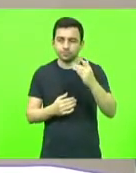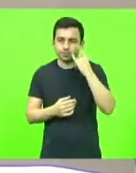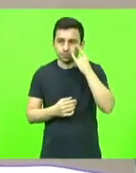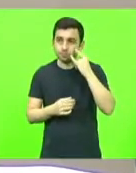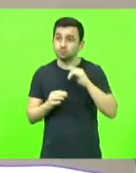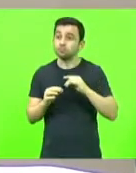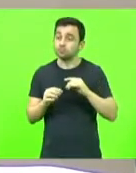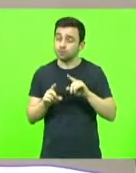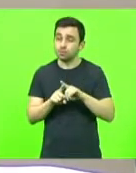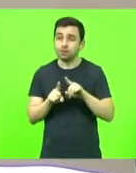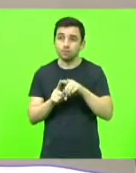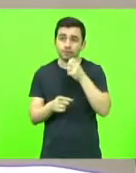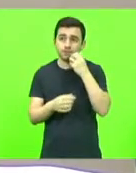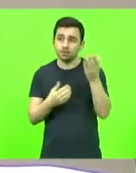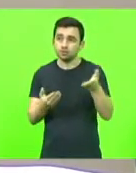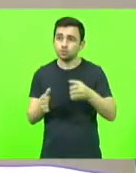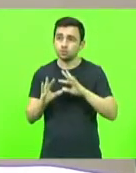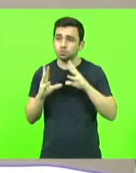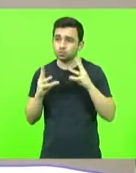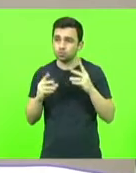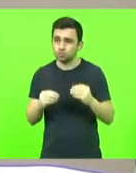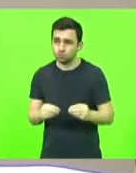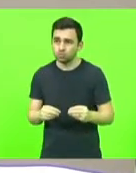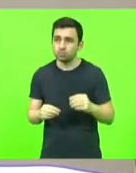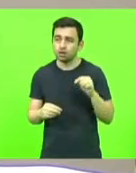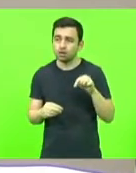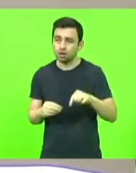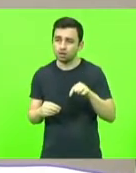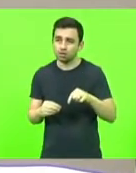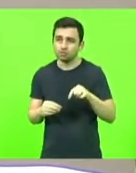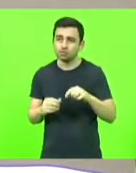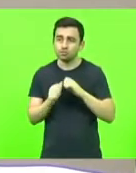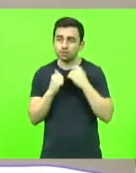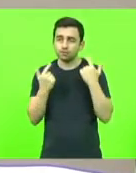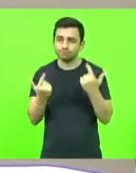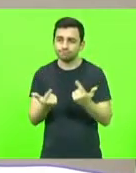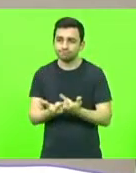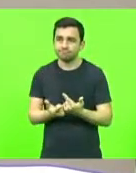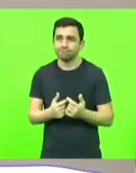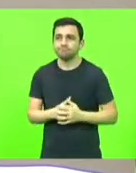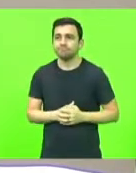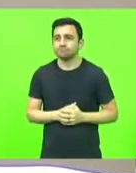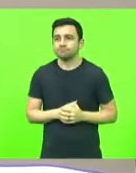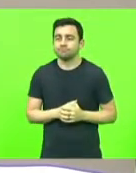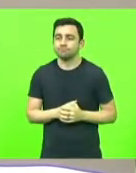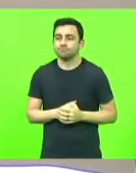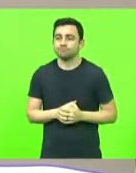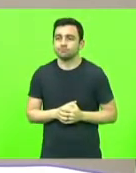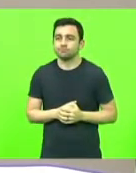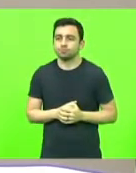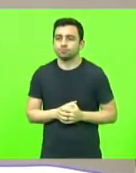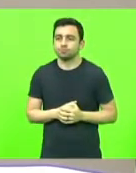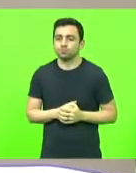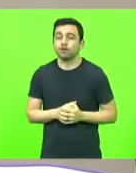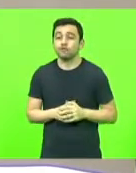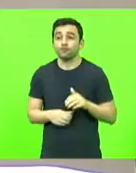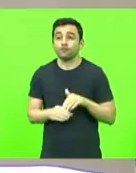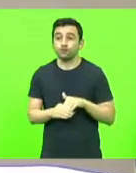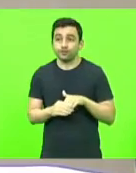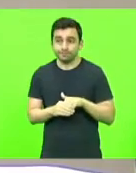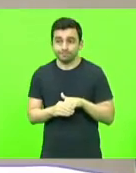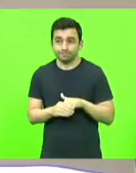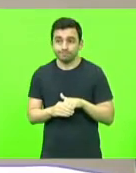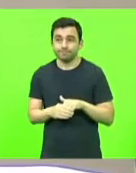todos muito bem-vindos a esse Parlamento catarinense. Agora sim, em votação,